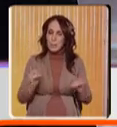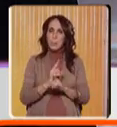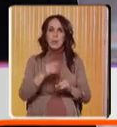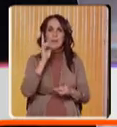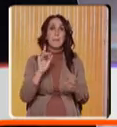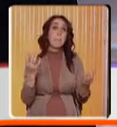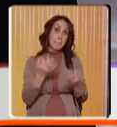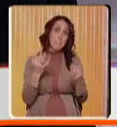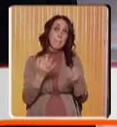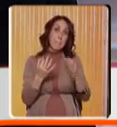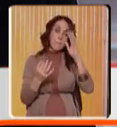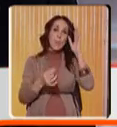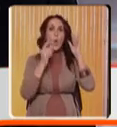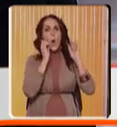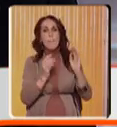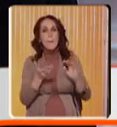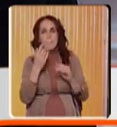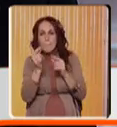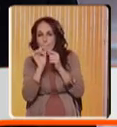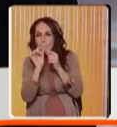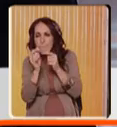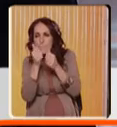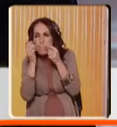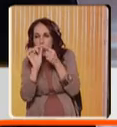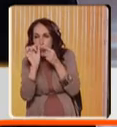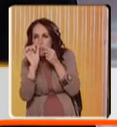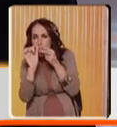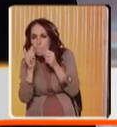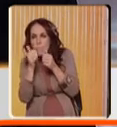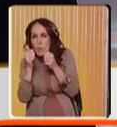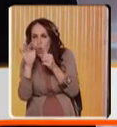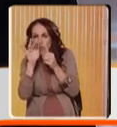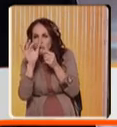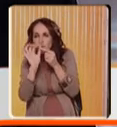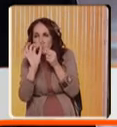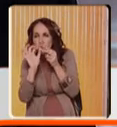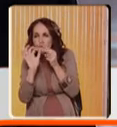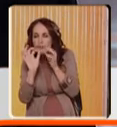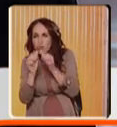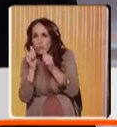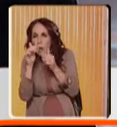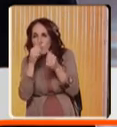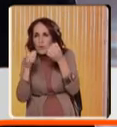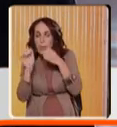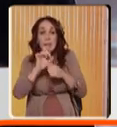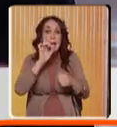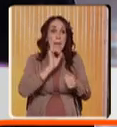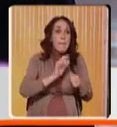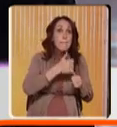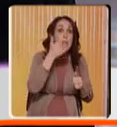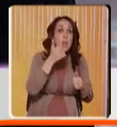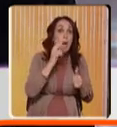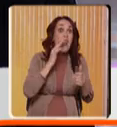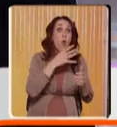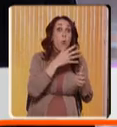elas radicam nesse aspecto. O homem tem mais percepção, melhor percepção visual dos detalhes e dos objetos em movimentos, e a mulher melhor